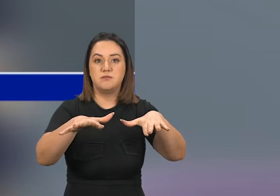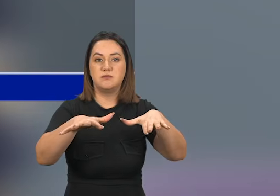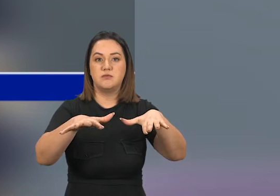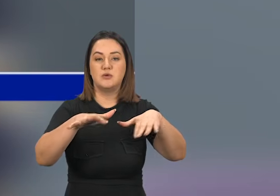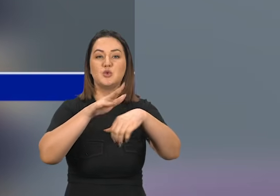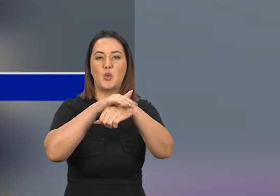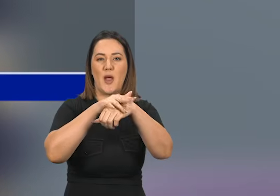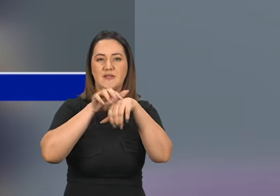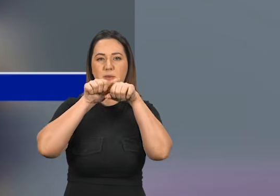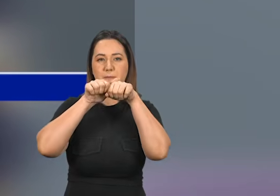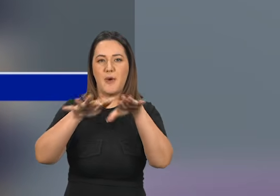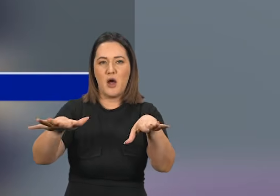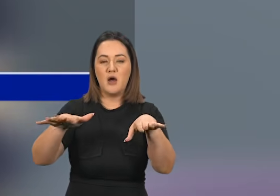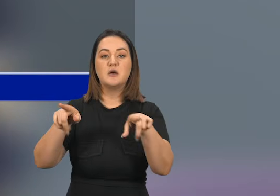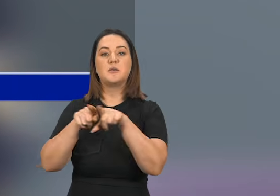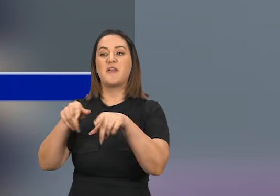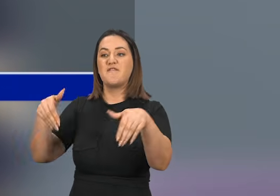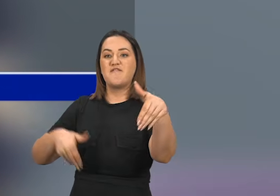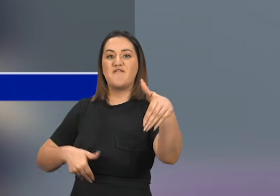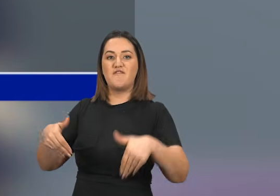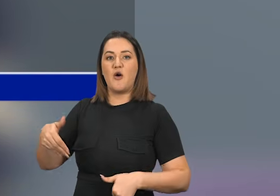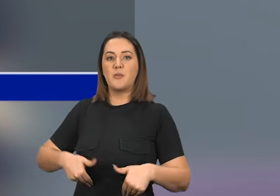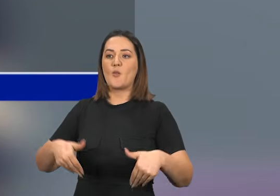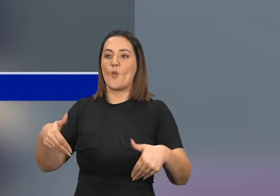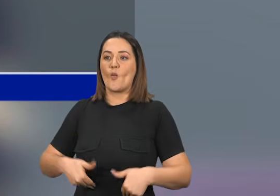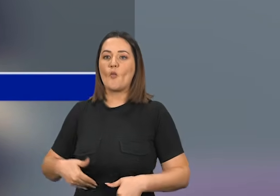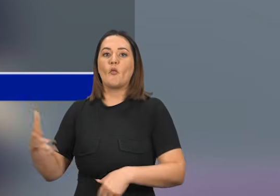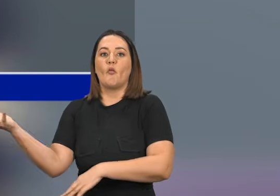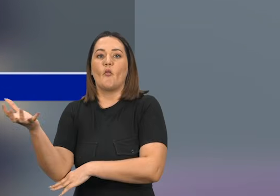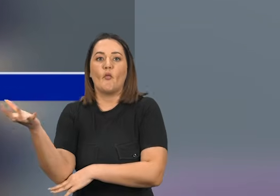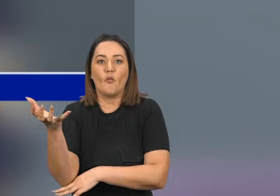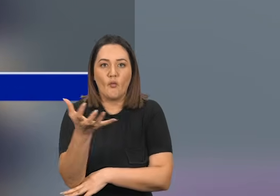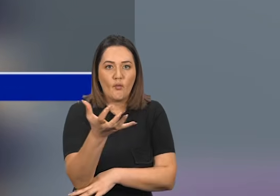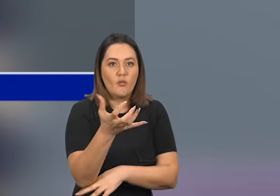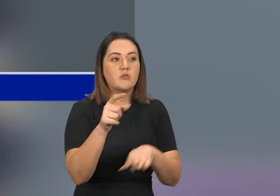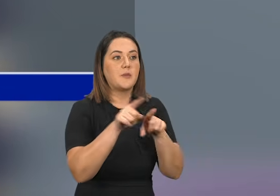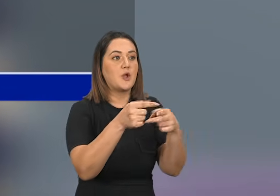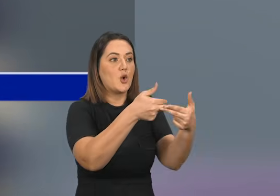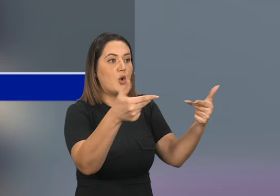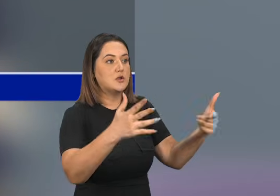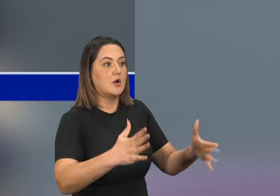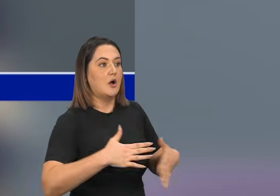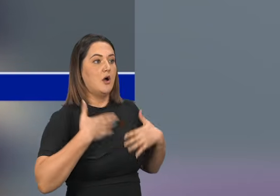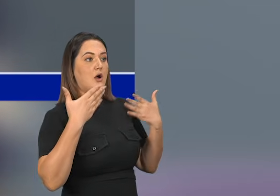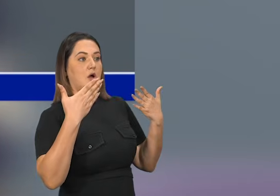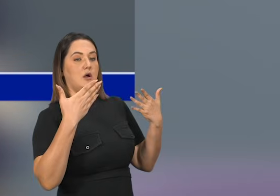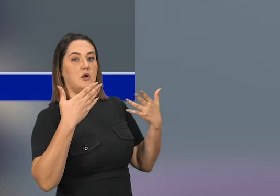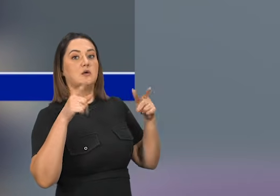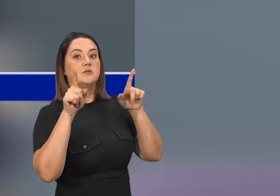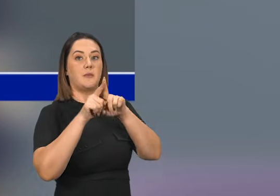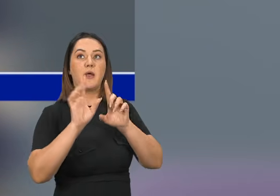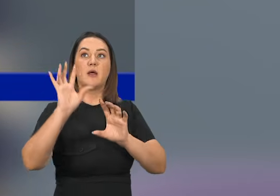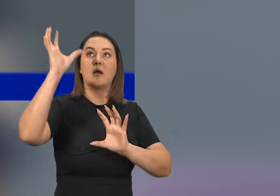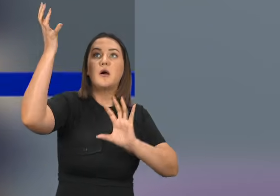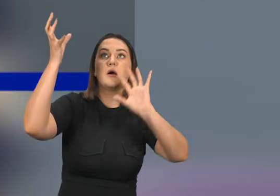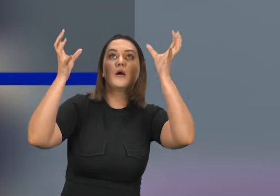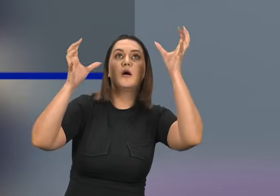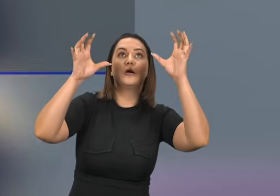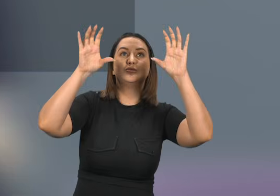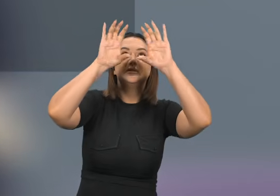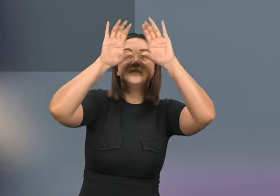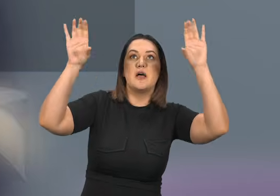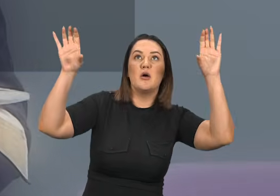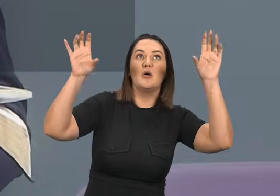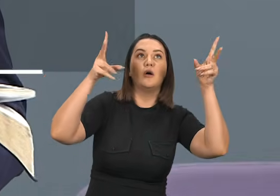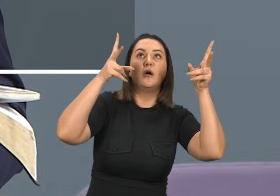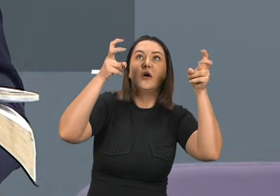epidemias e fomes em vários lugares, e coisas espantosas, e também grandes sinais no